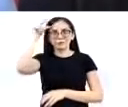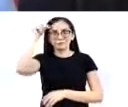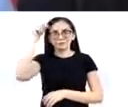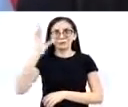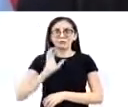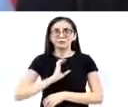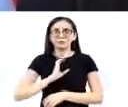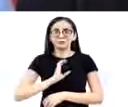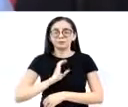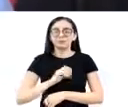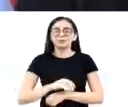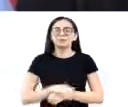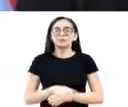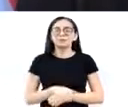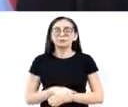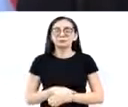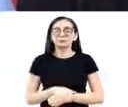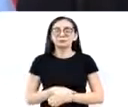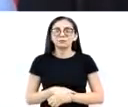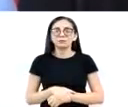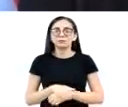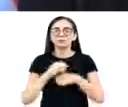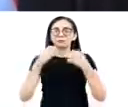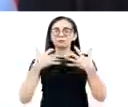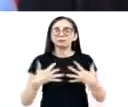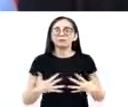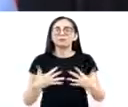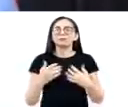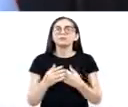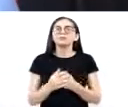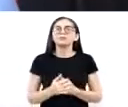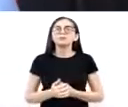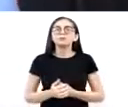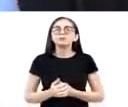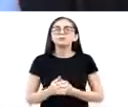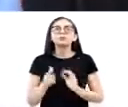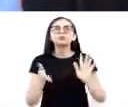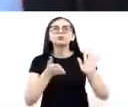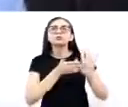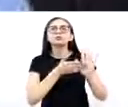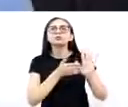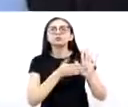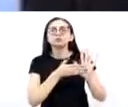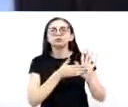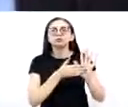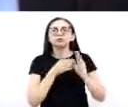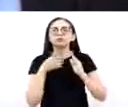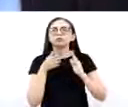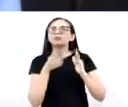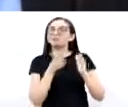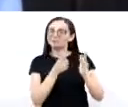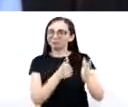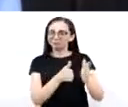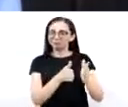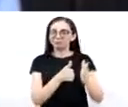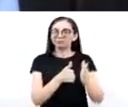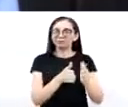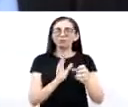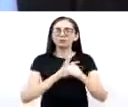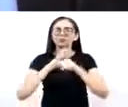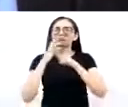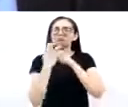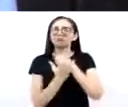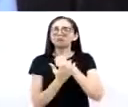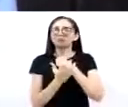Educação, Ciência e Tecnologia de Caxias, falando um pouco sobre essas propostas e